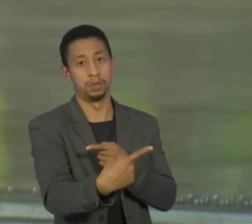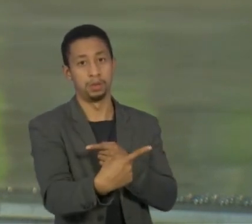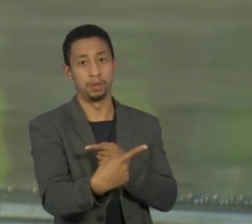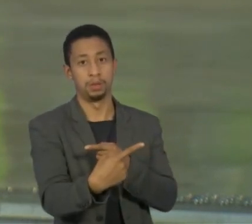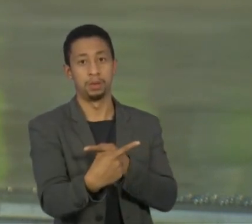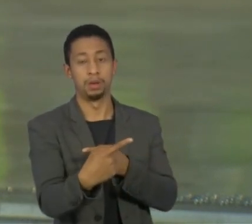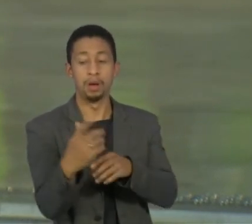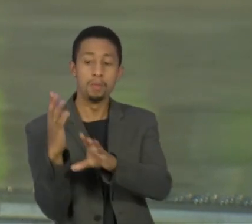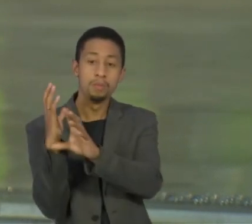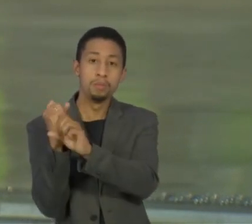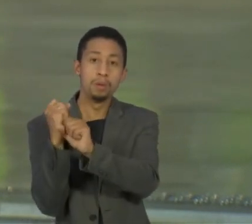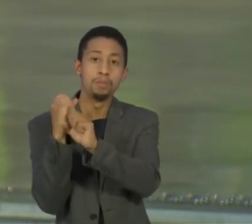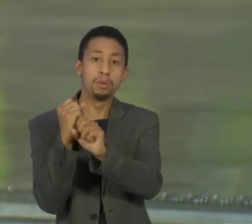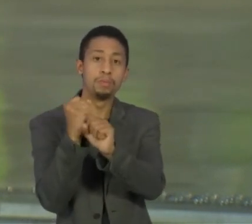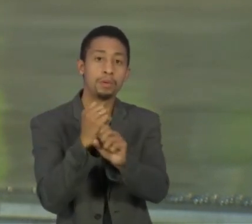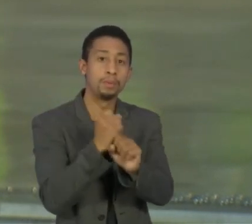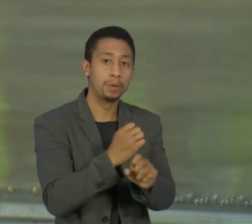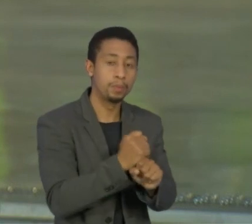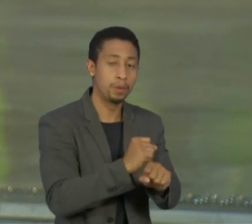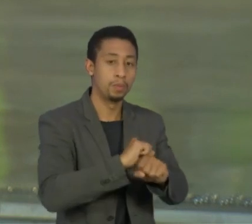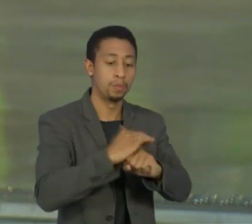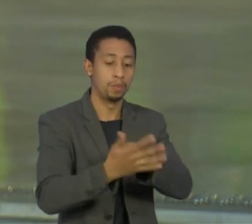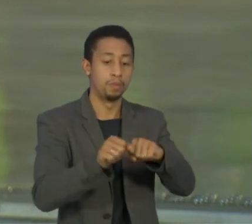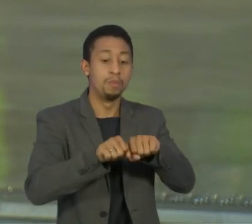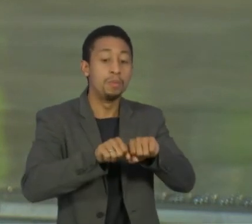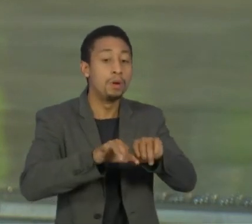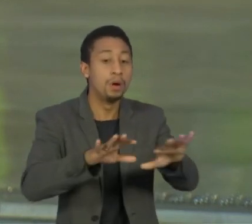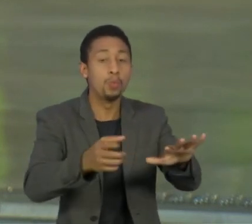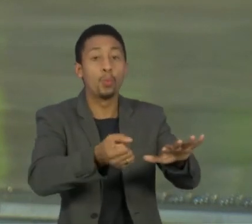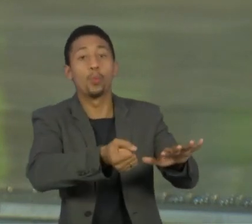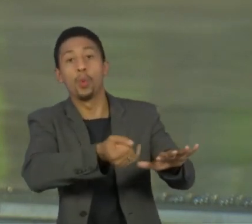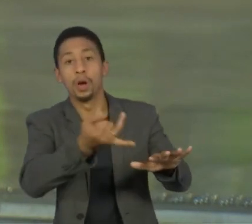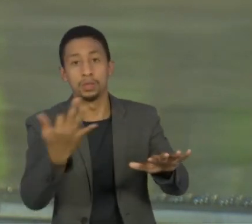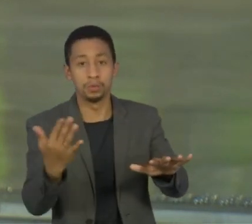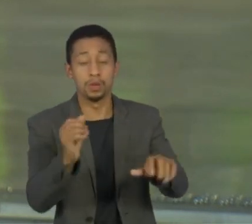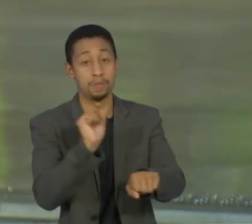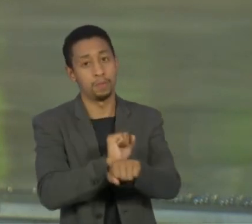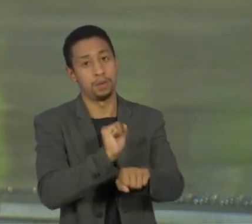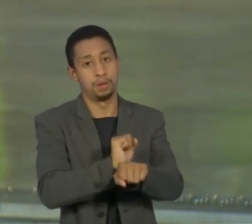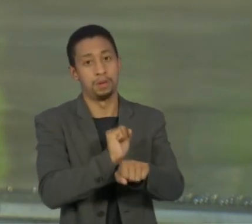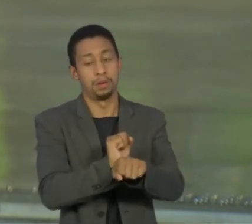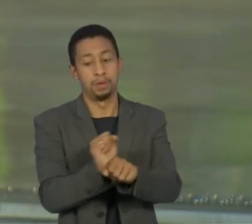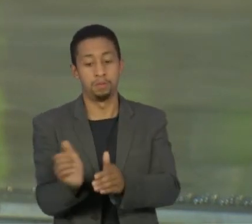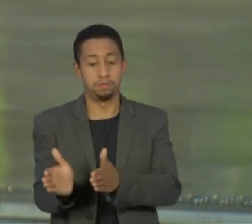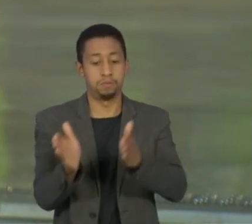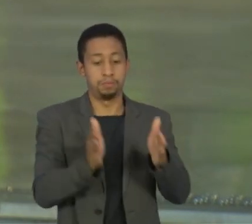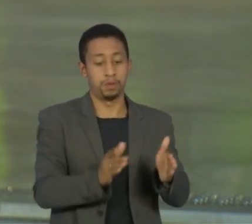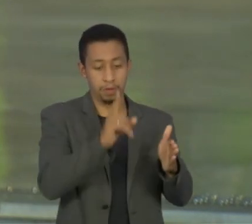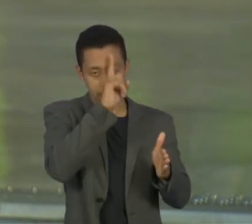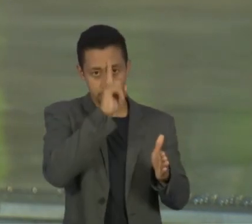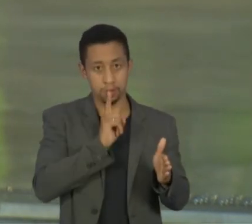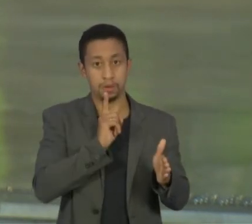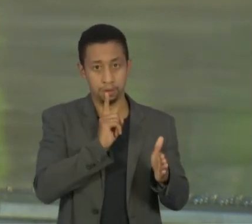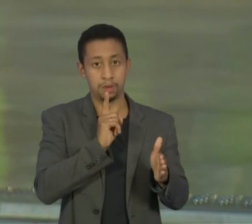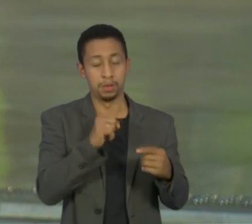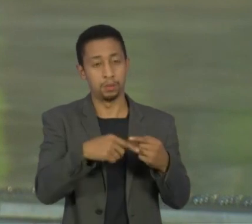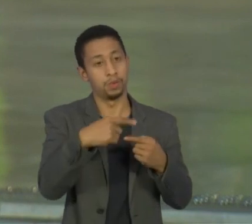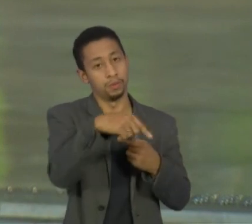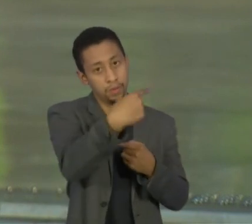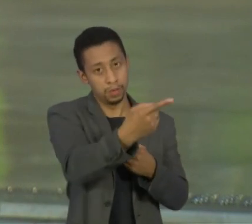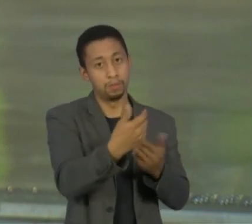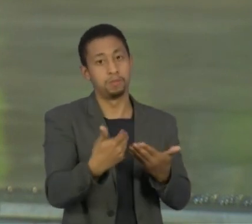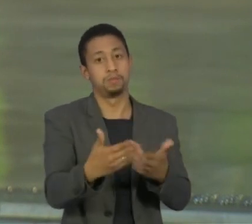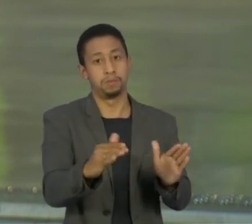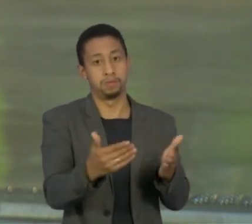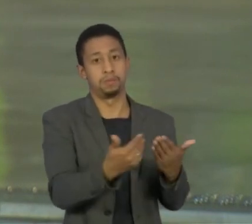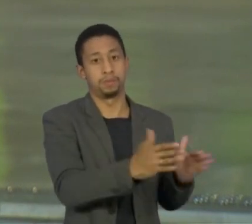dados dentro da fase 3, dentro da fase amarela. Eu queria aqui desejar dizer de público que o